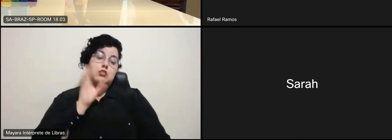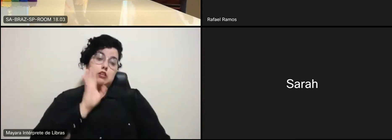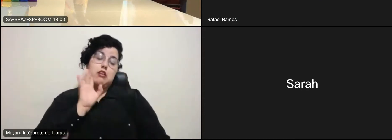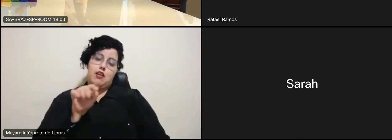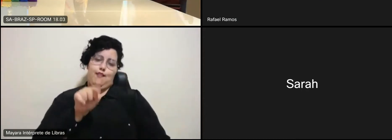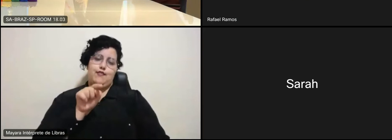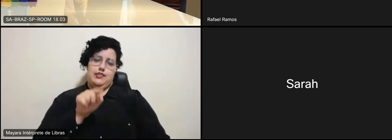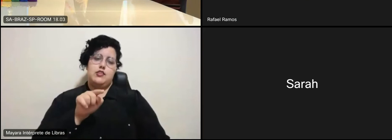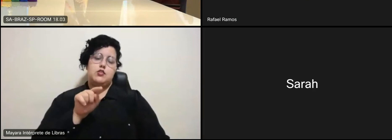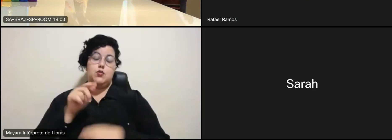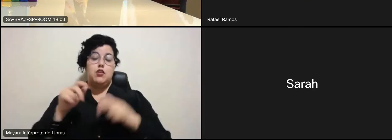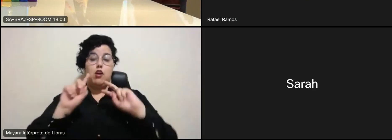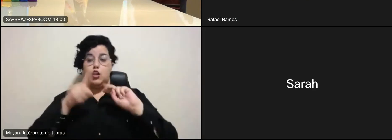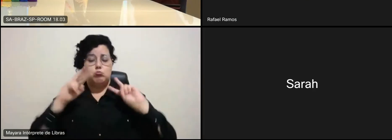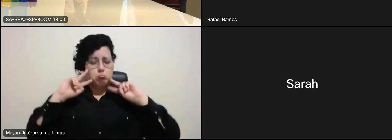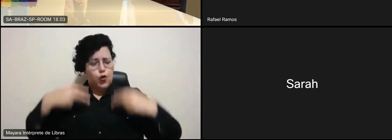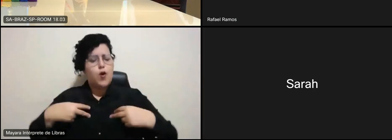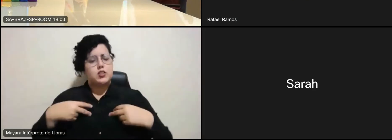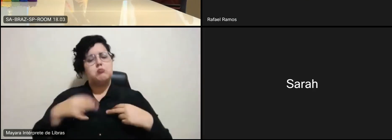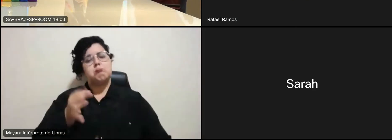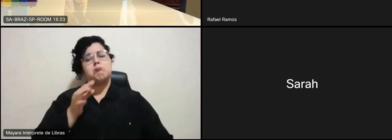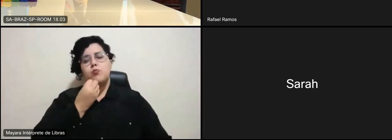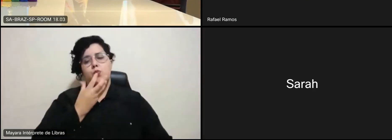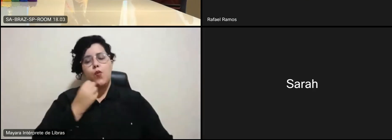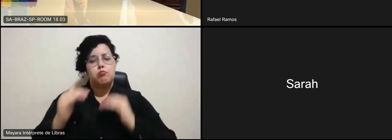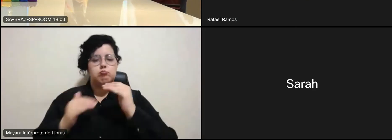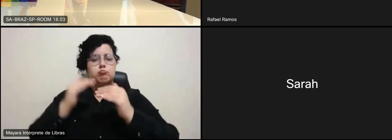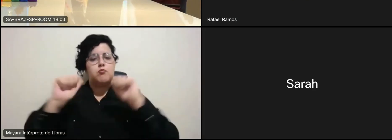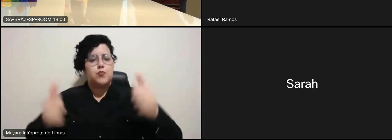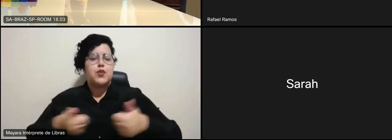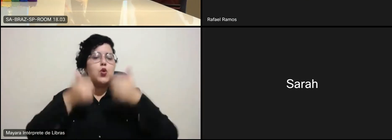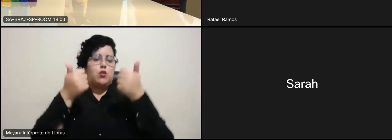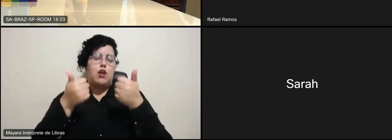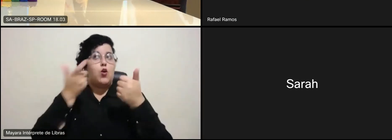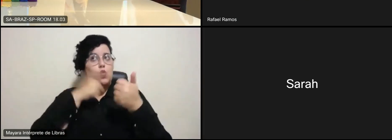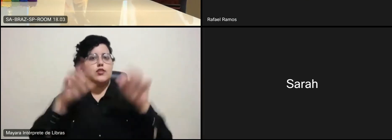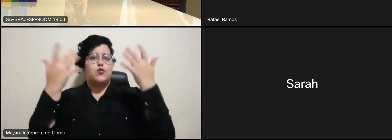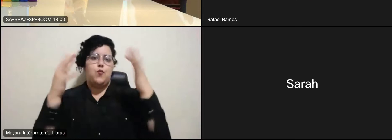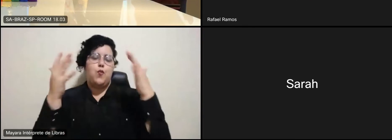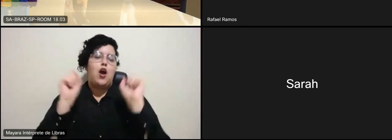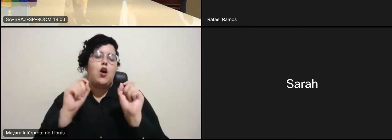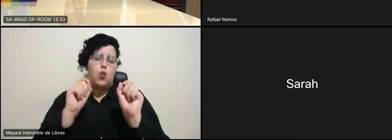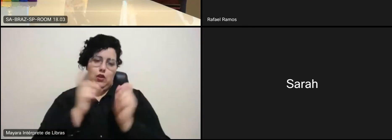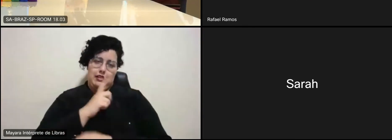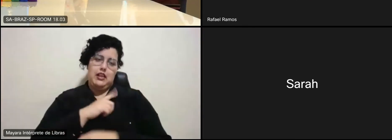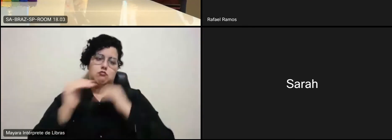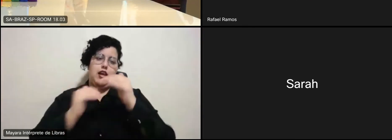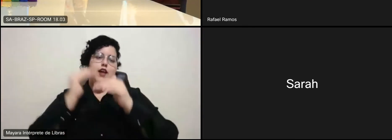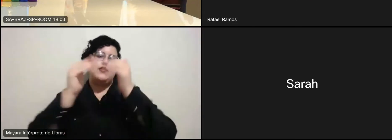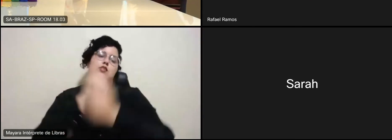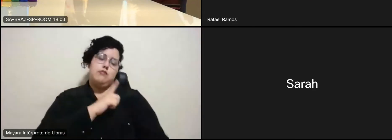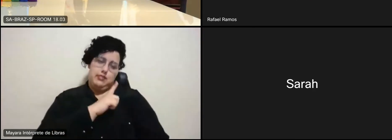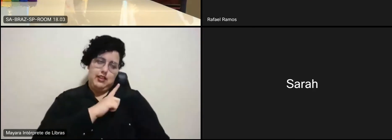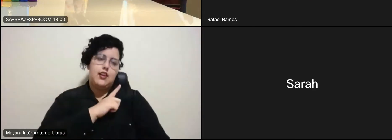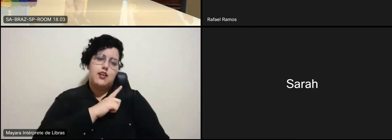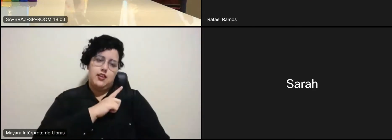sabe? Reconhecer, e aí até tá hoje eu assisti o um painel da NYC, eles falaram comemorar, né? Vamos comemorar os nossos avanços. A gente tem que, claro,